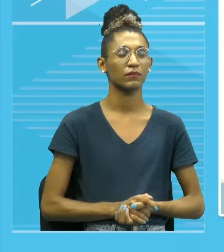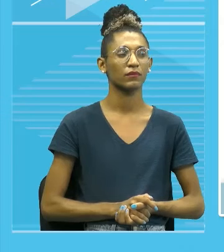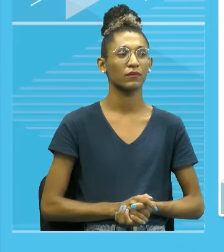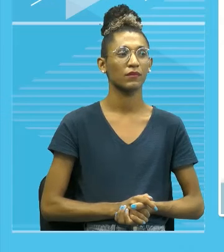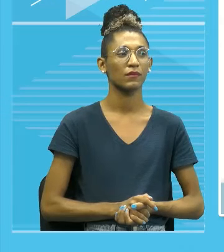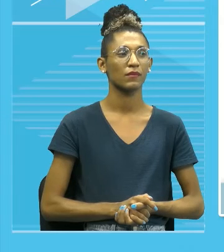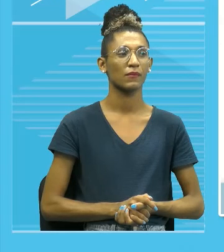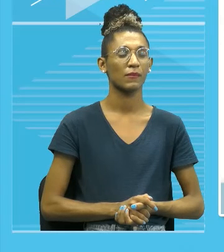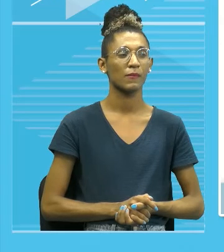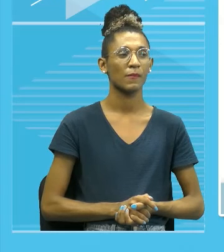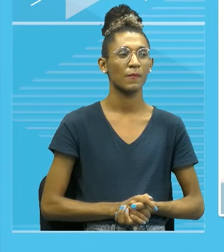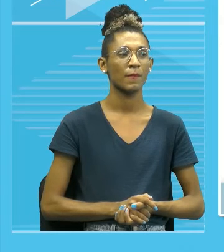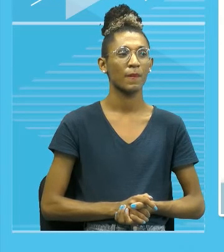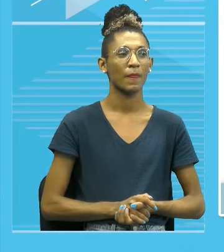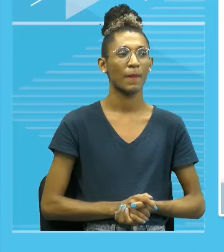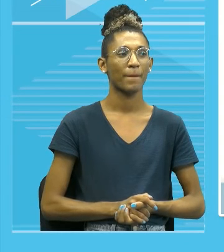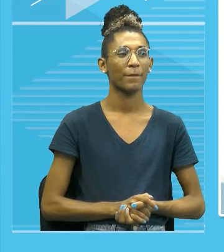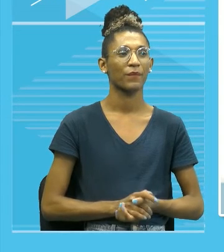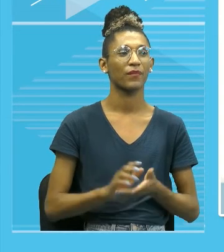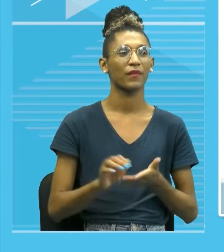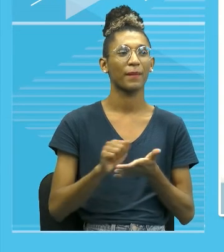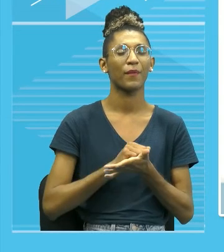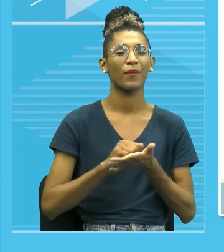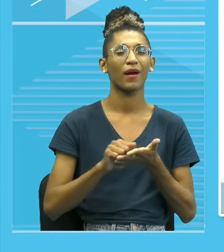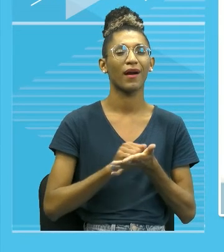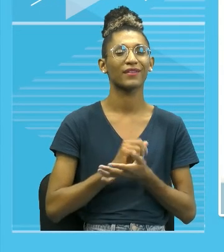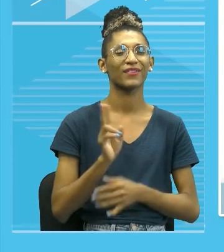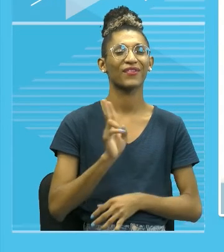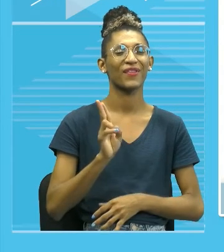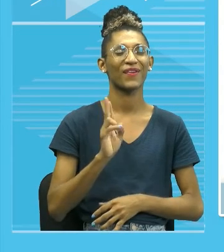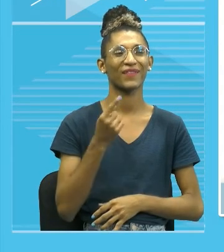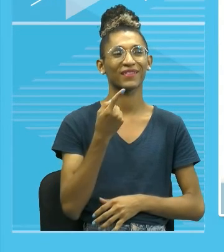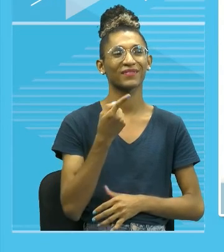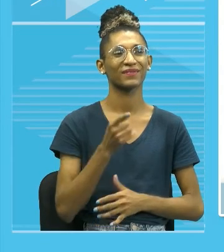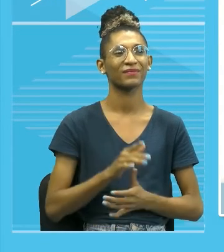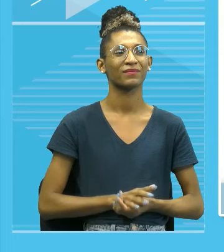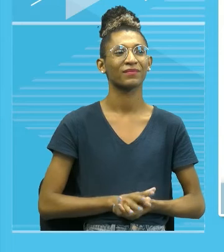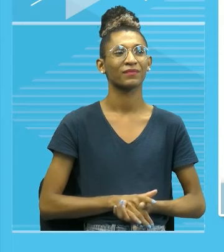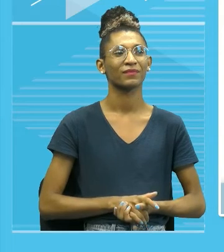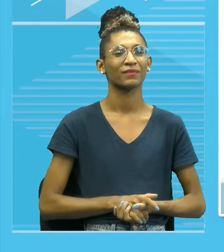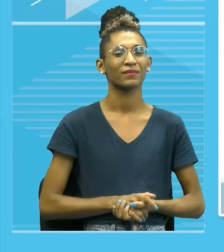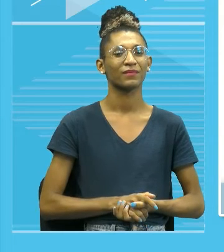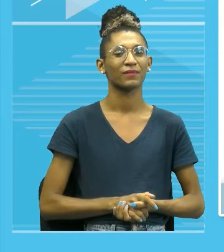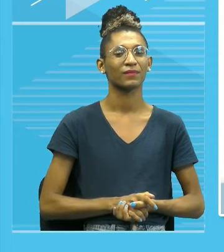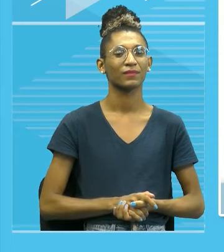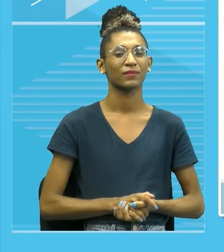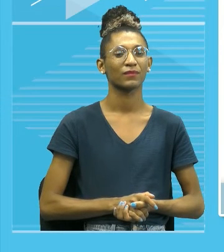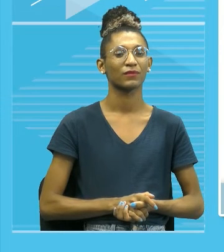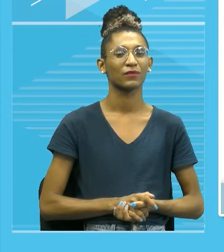olha como é que fala Borracha em espanhol la goma